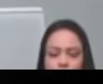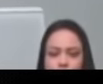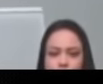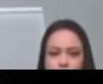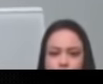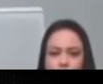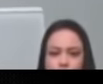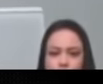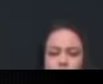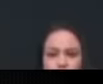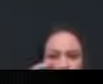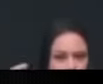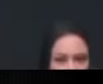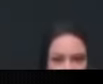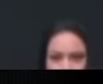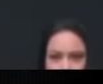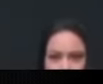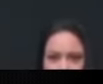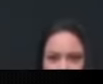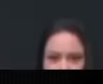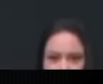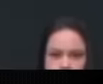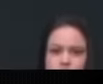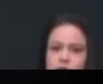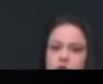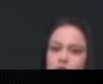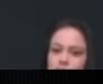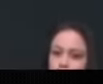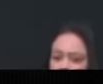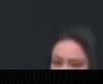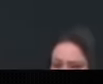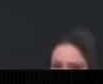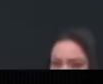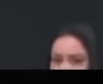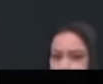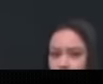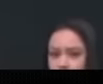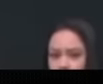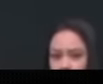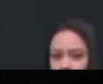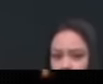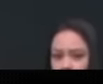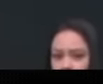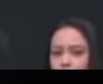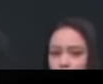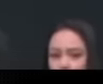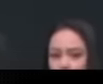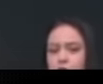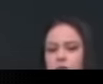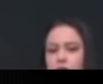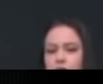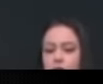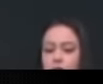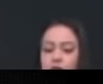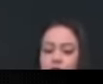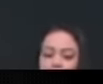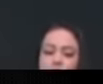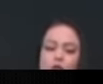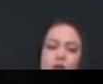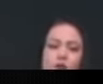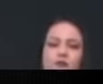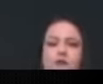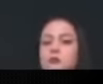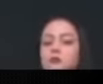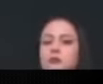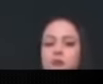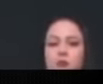não. Nós vamos 2418. admitir E a o ADI plenário julgou. 2418 nos embargos, na impugnação à sentença e na rescisória. Não, Veja, mas por